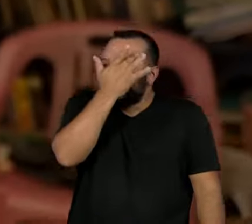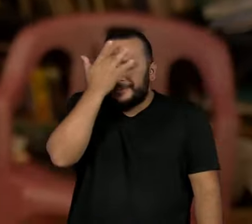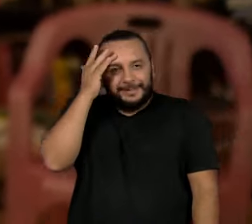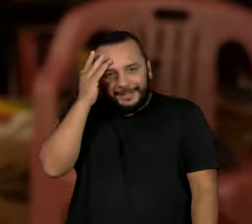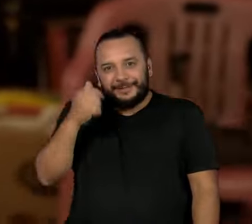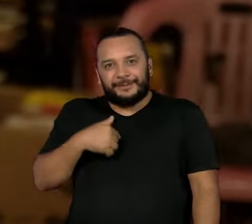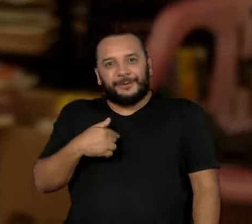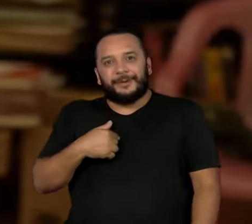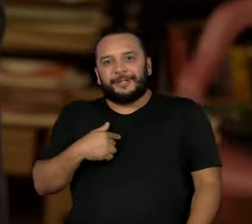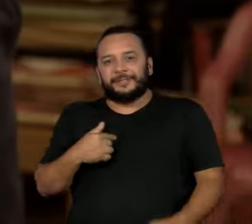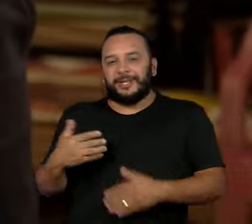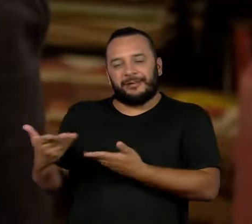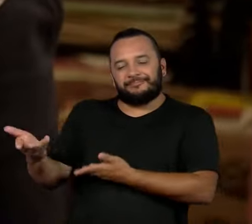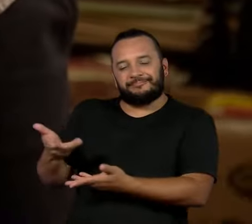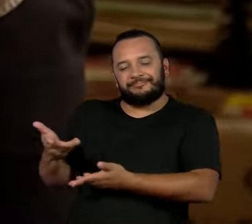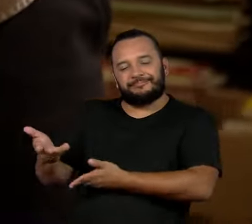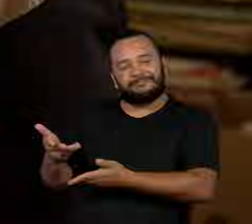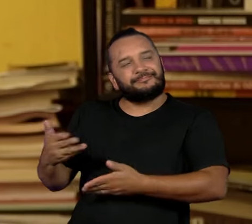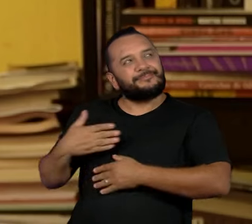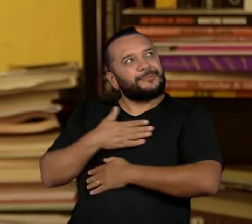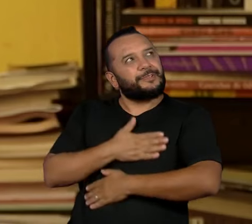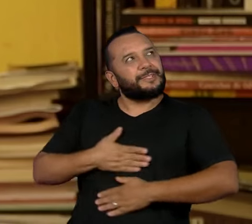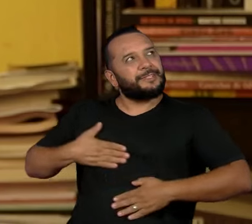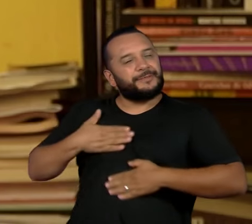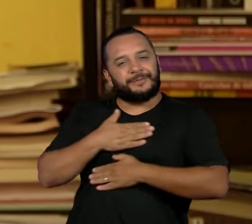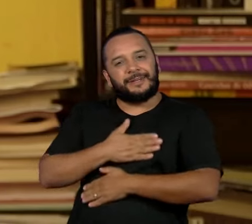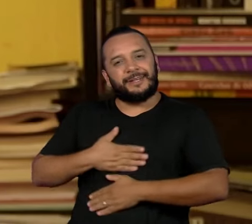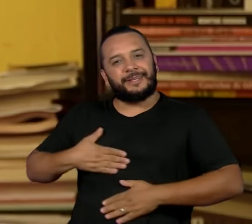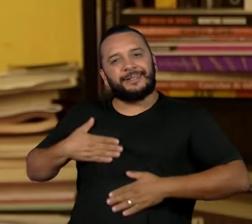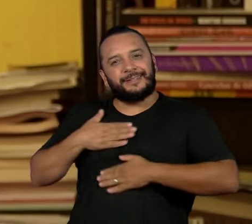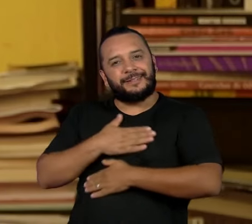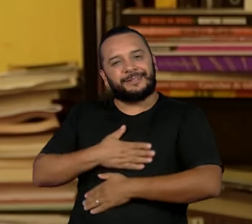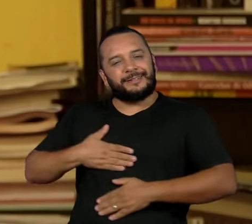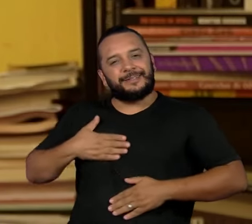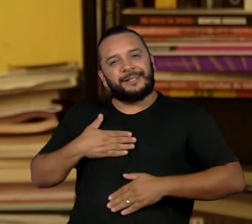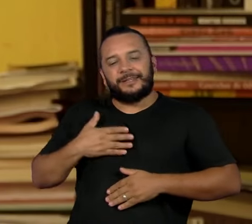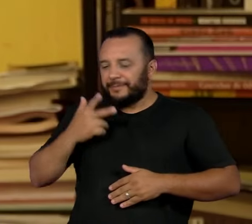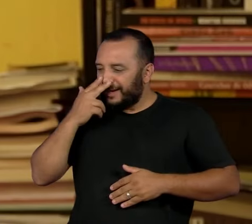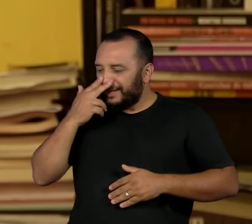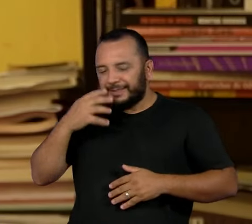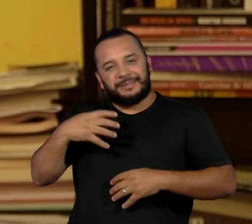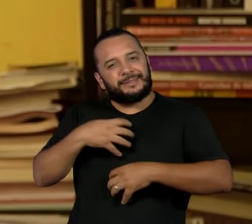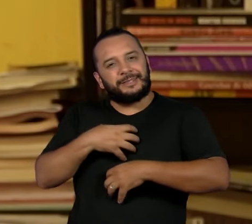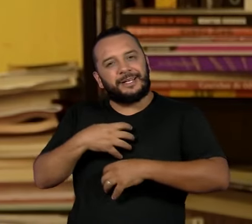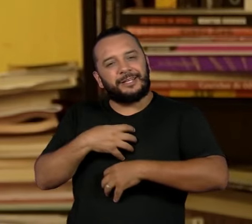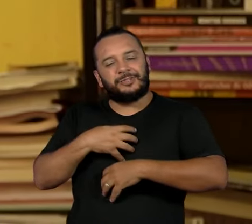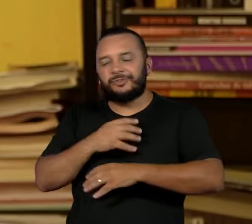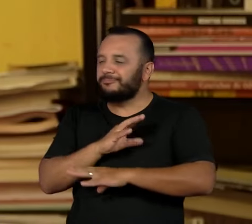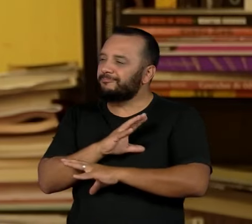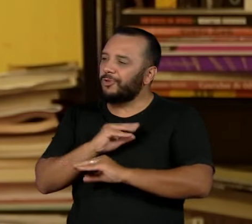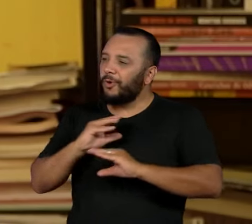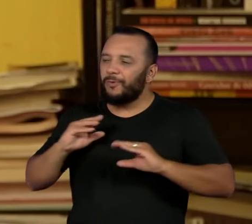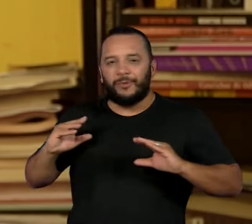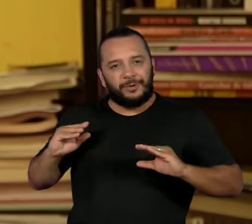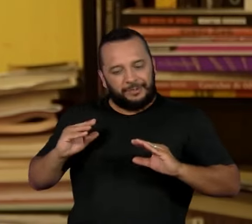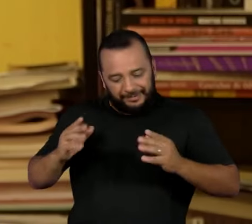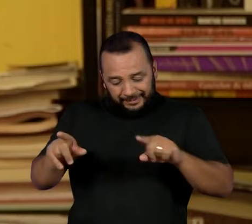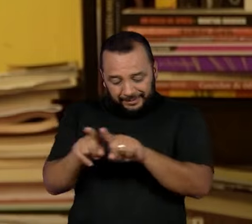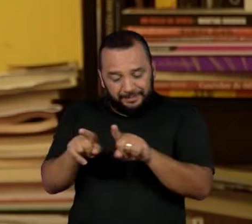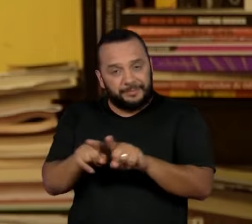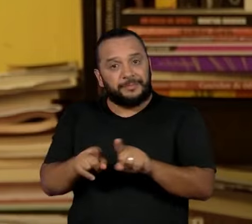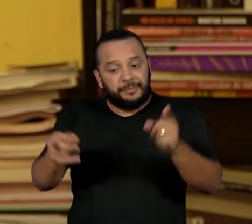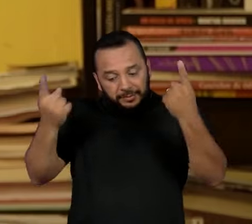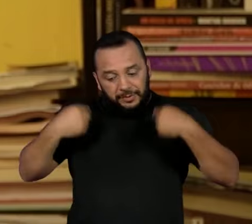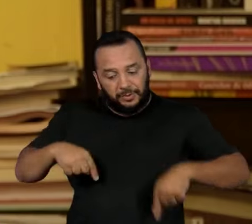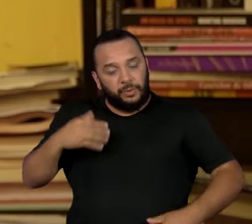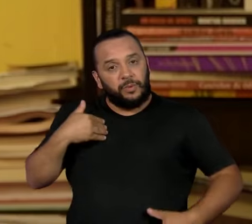mais satisfeitas. À medida que nós conhecemos o nosso biorritmo, como nós funcionamos, é um pouco